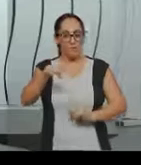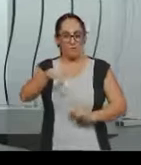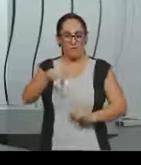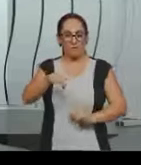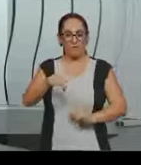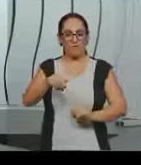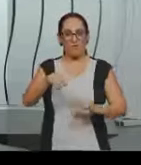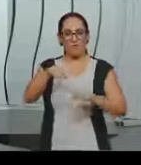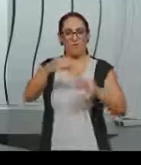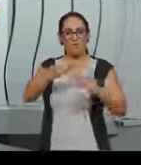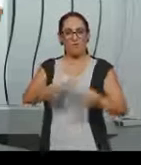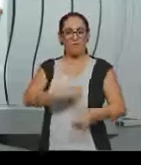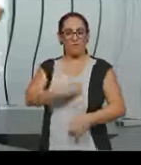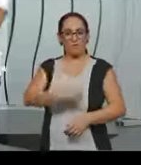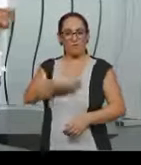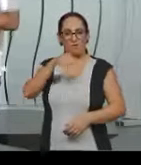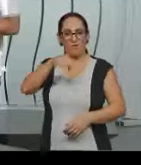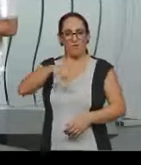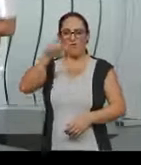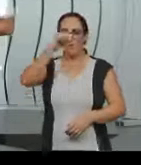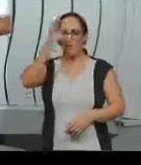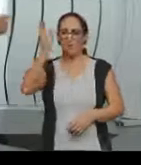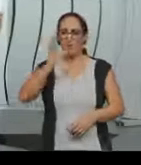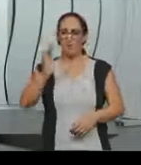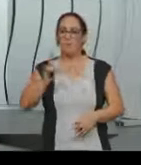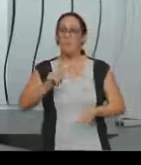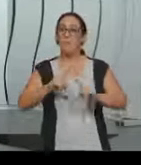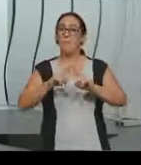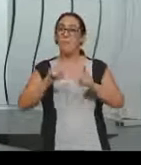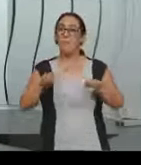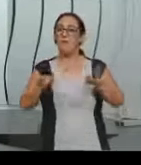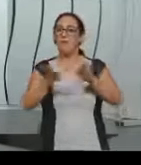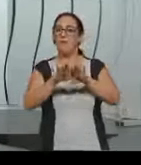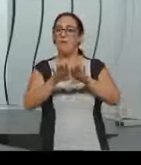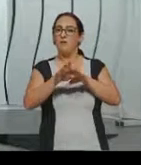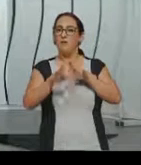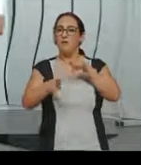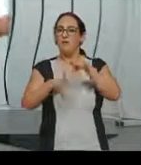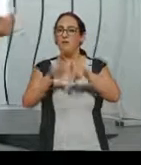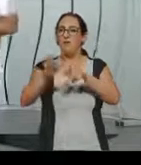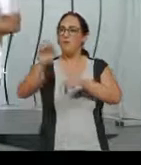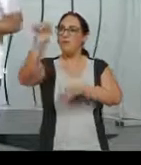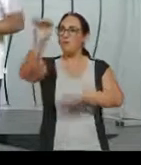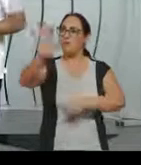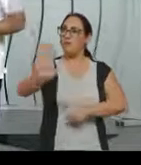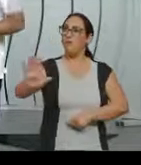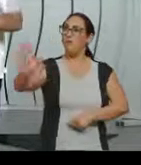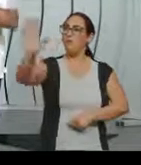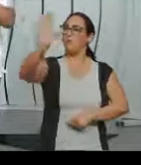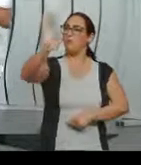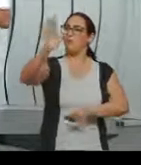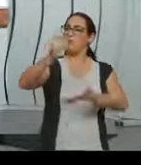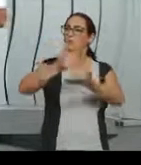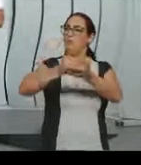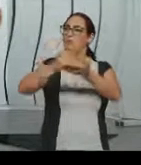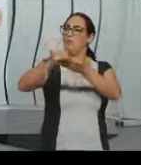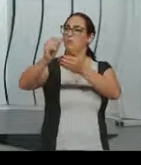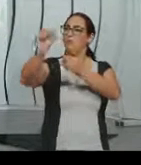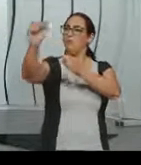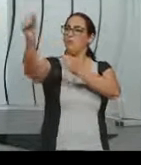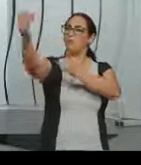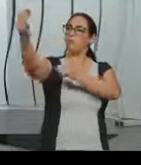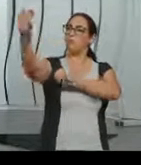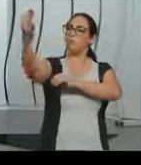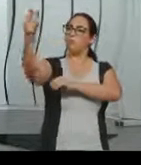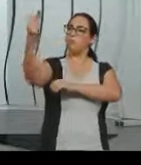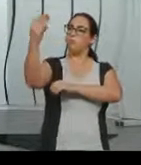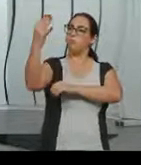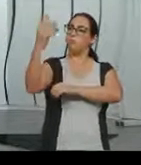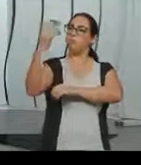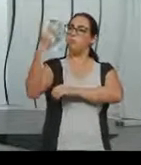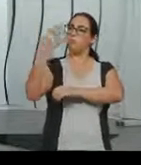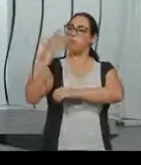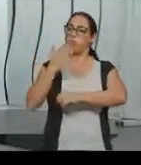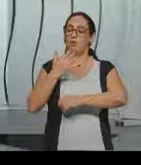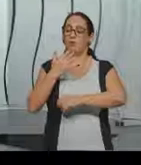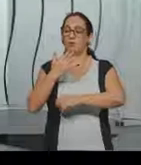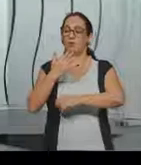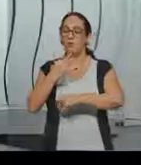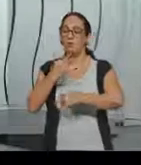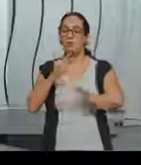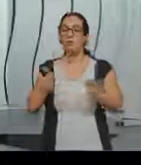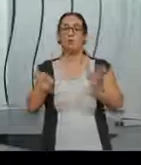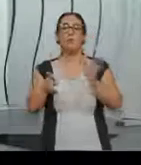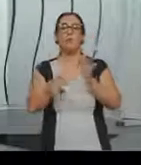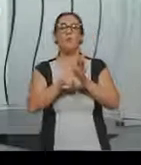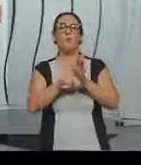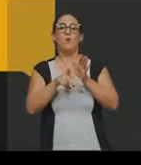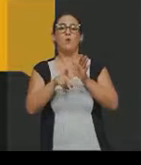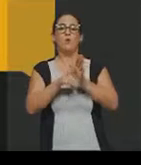pessoas que viviam, por exemplo, na Europa. No início do século XX foi grande, por exemplo, final do século XIX e início